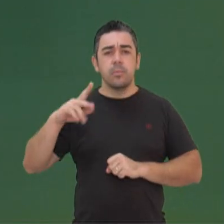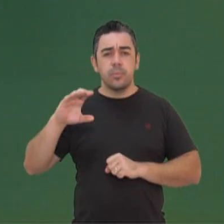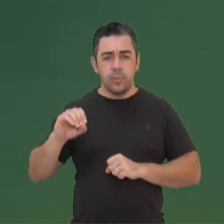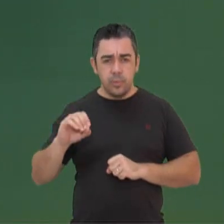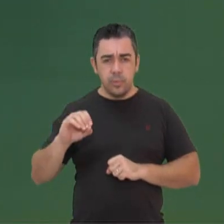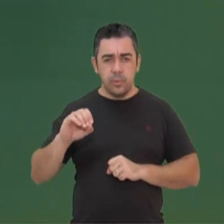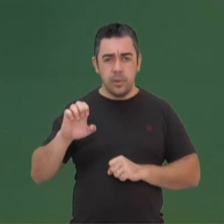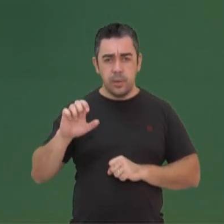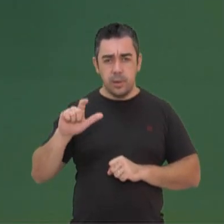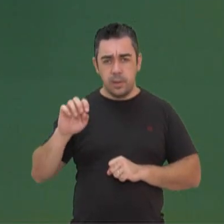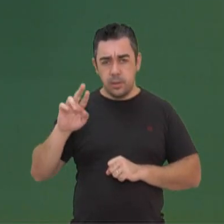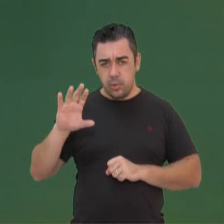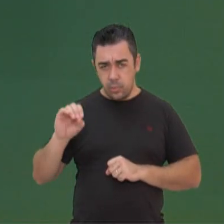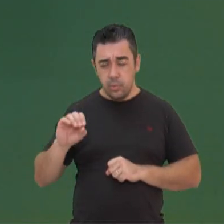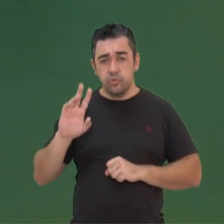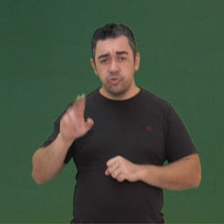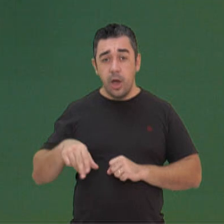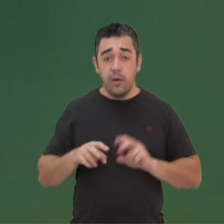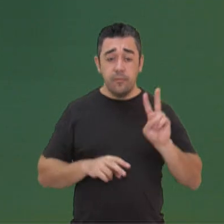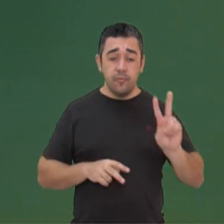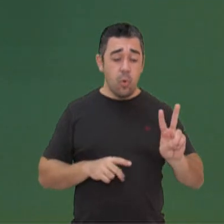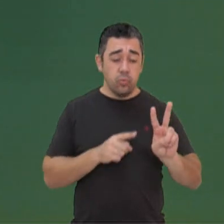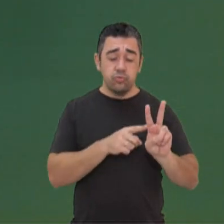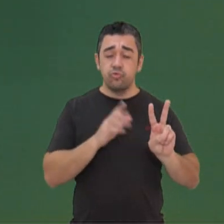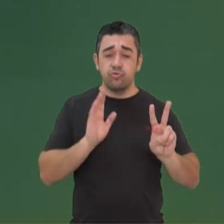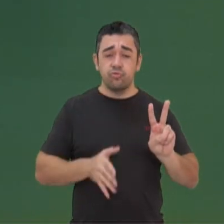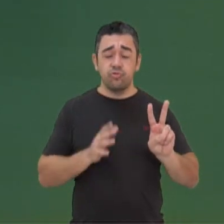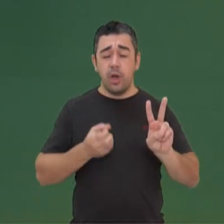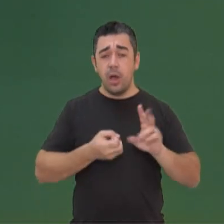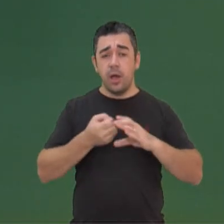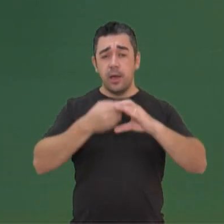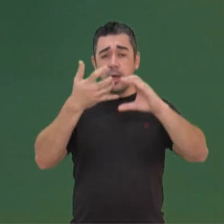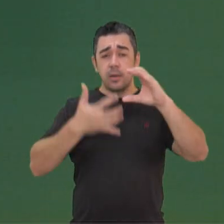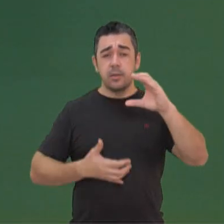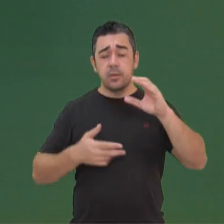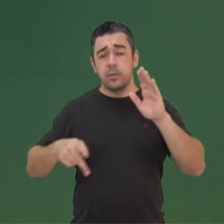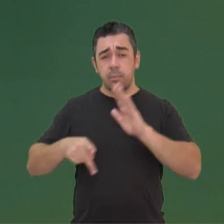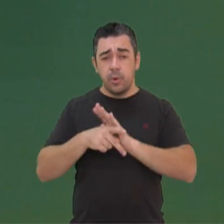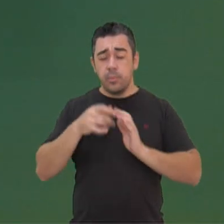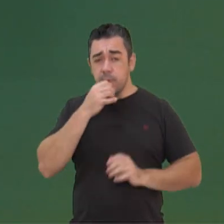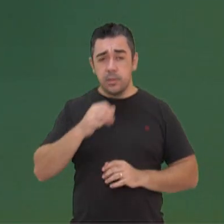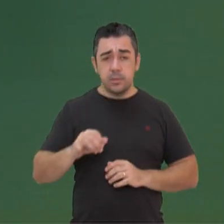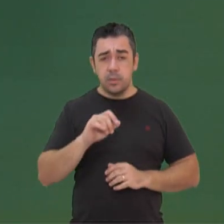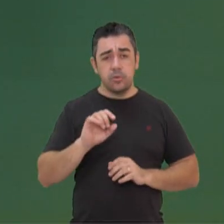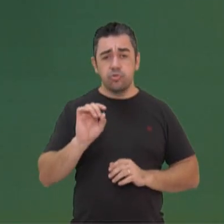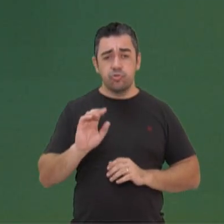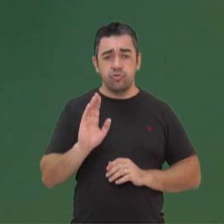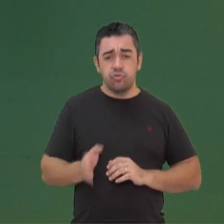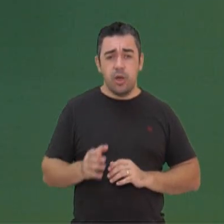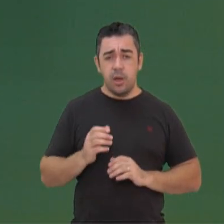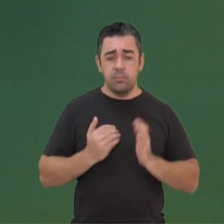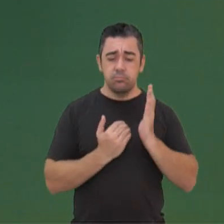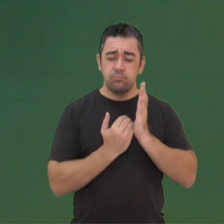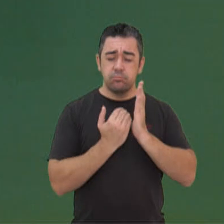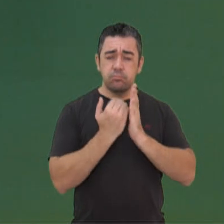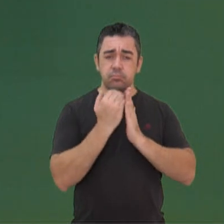unidade física, volt, já define bem as características, as propriedades elétricas de uma forma escalar de